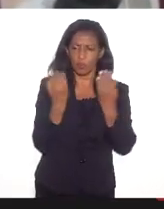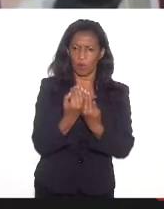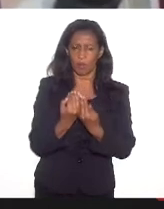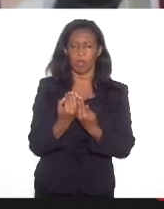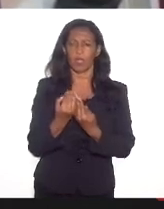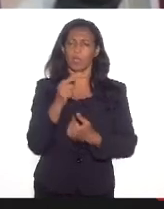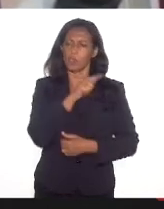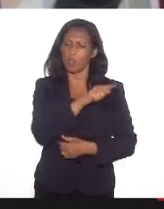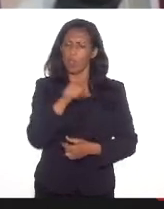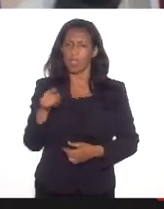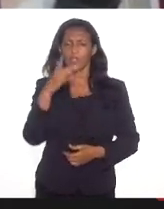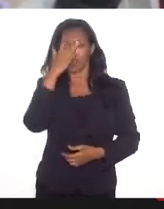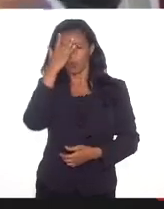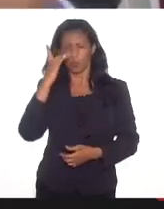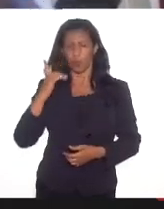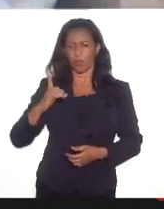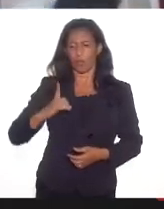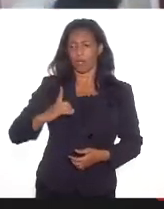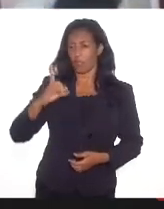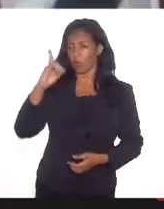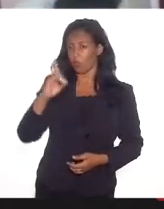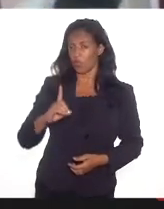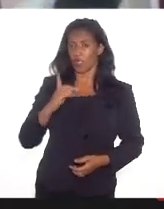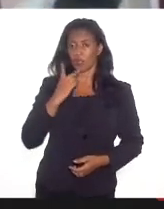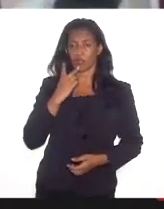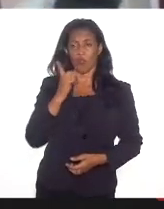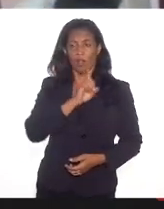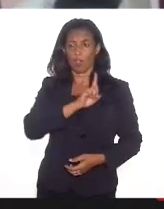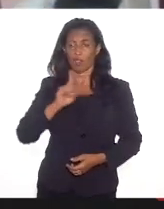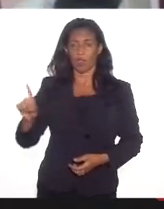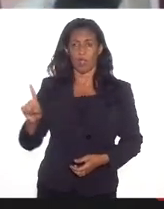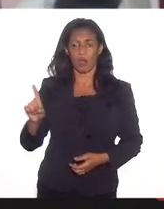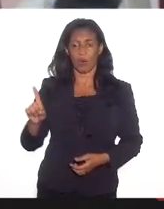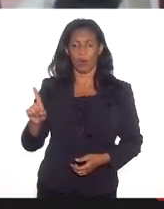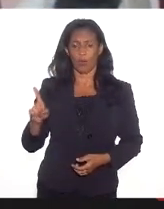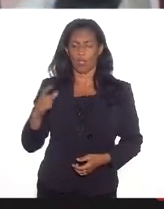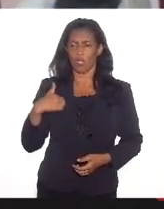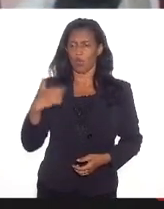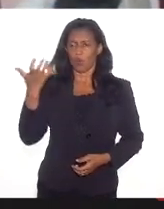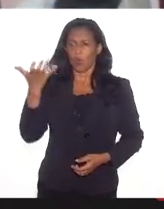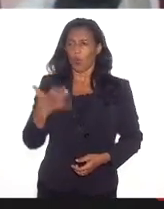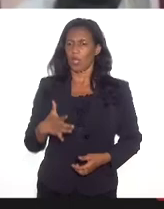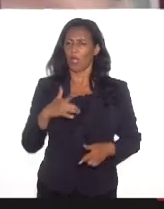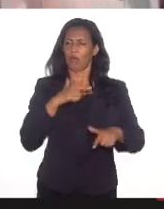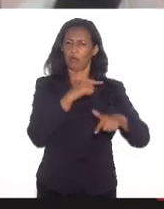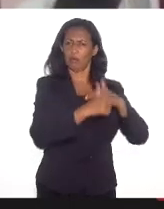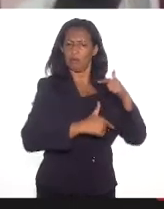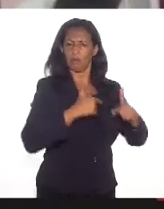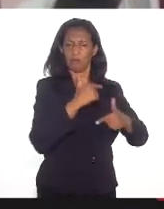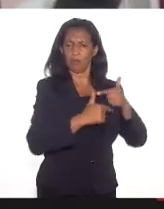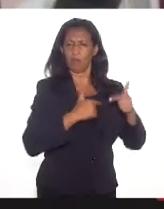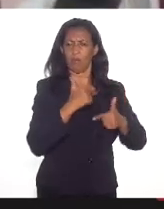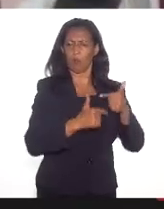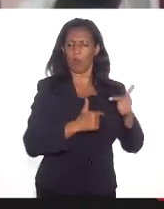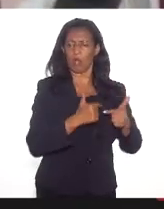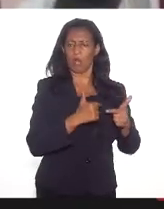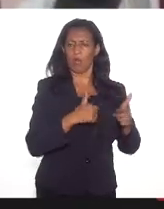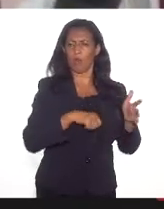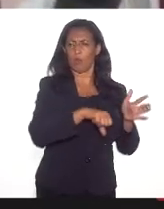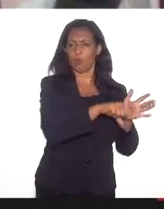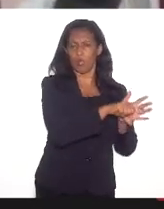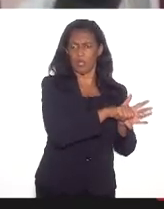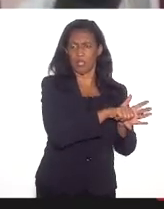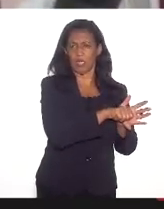vai ganhar o direito de dizer não agora eu não preciso aceitar essa única alternativa que me surge pela